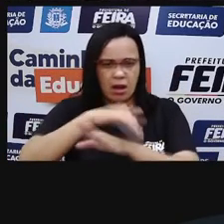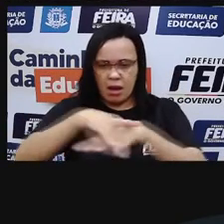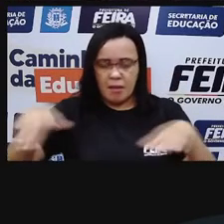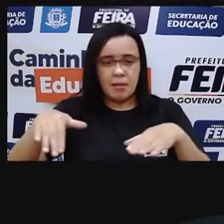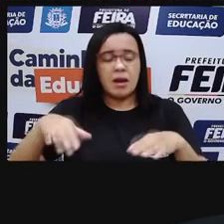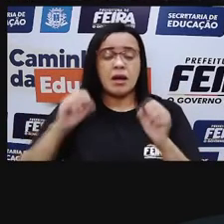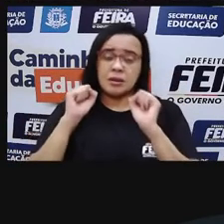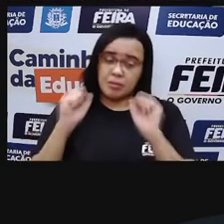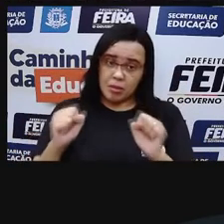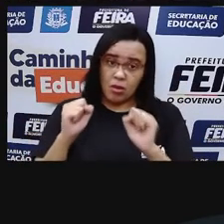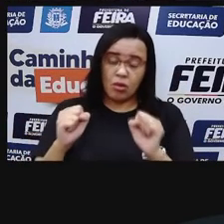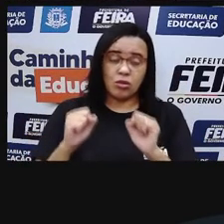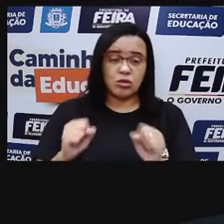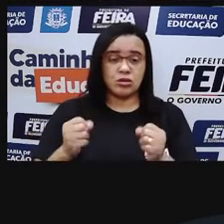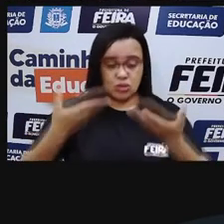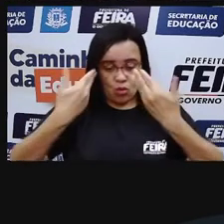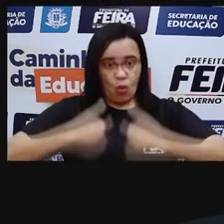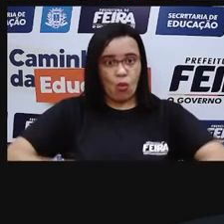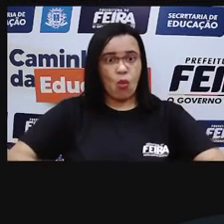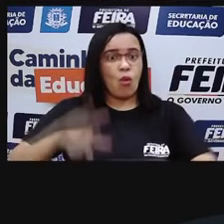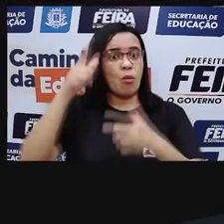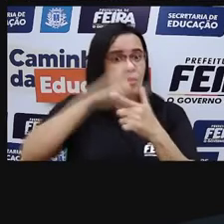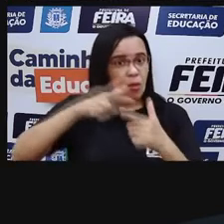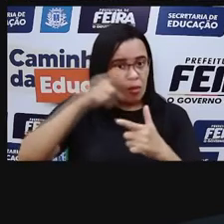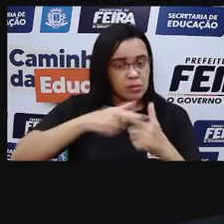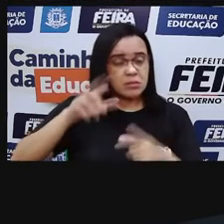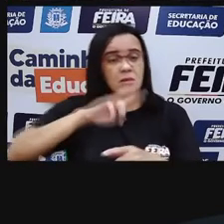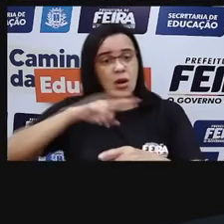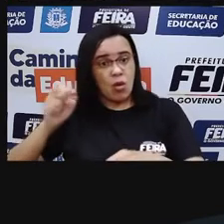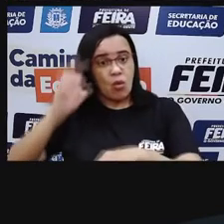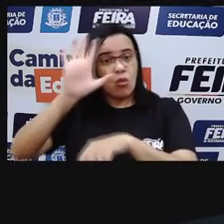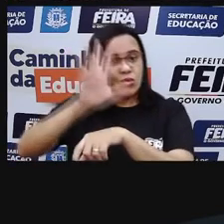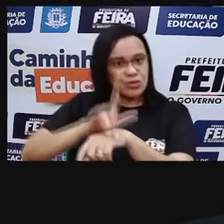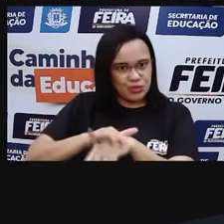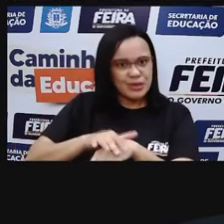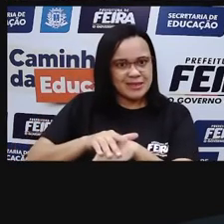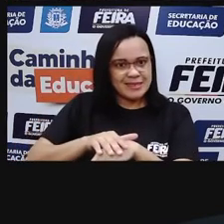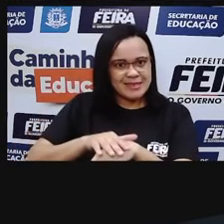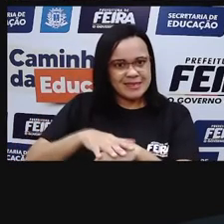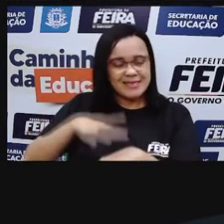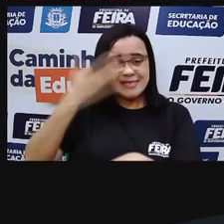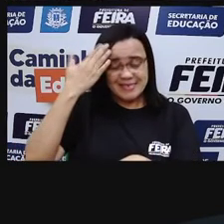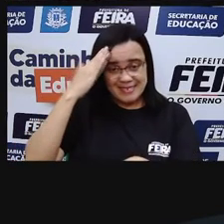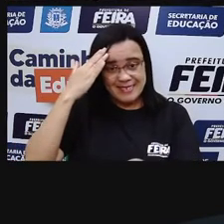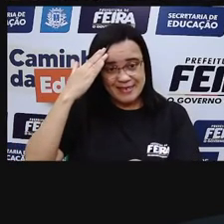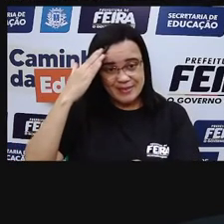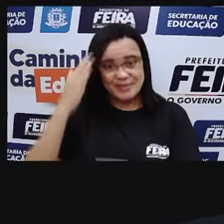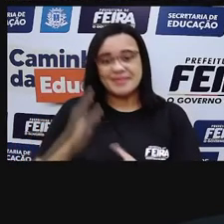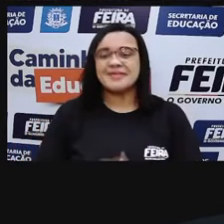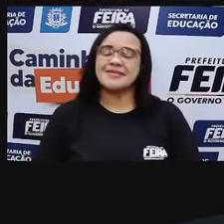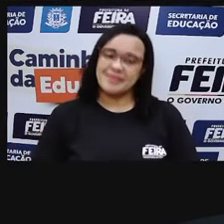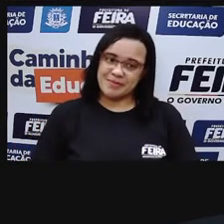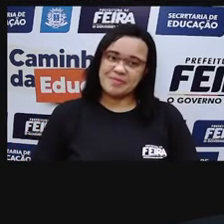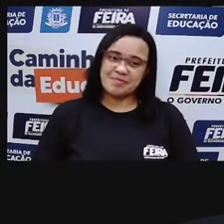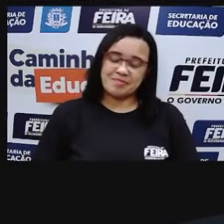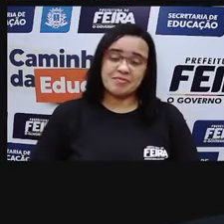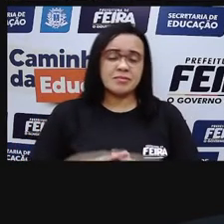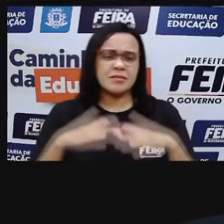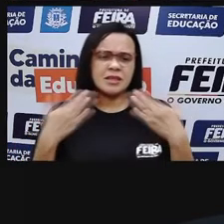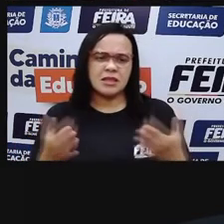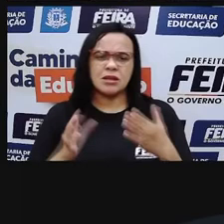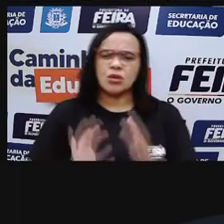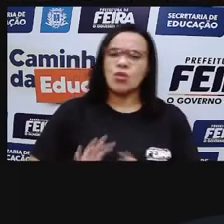nos causar, estar nos causando alguma doença. Deu para entender até aqui? Então, o que, que